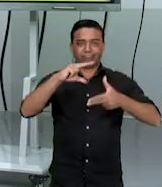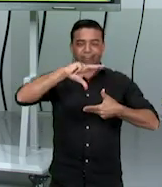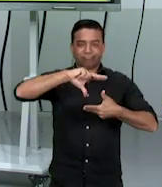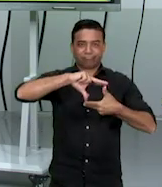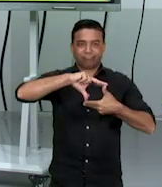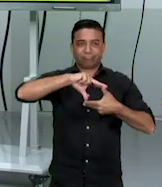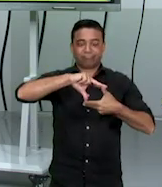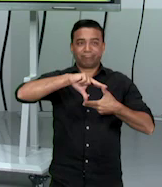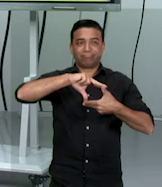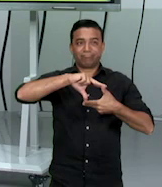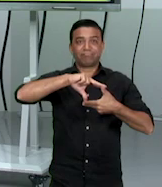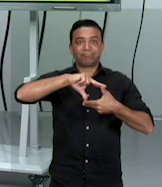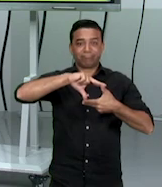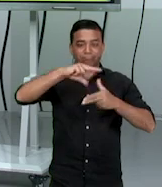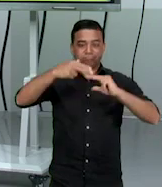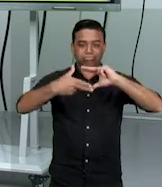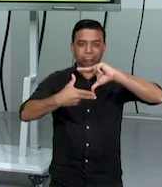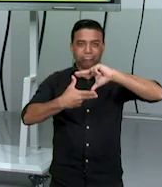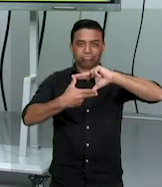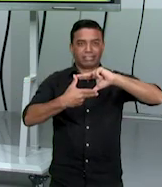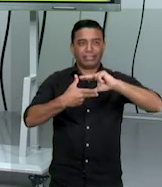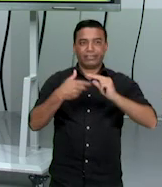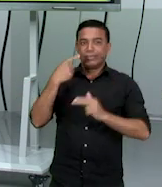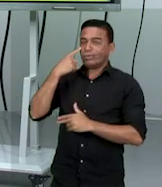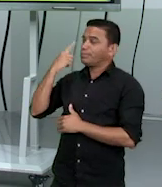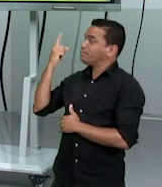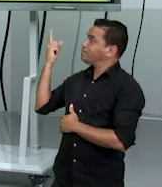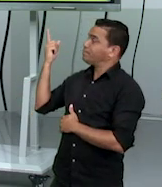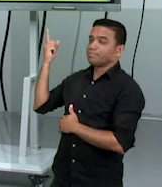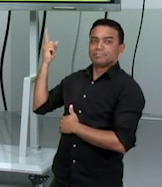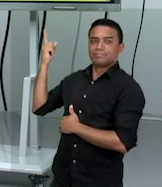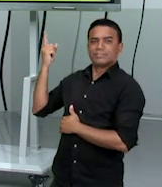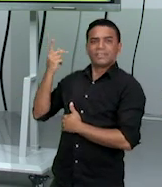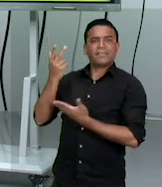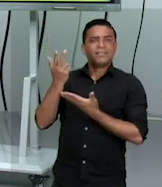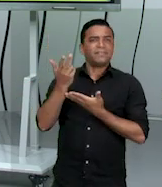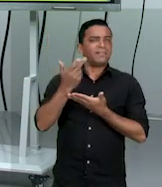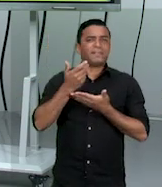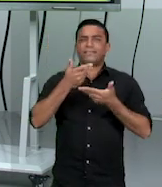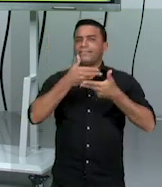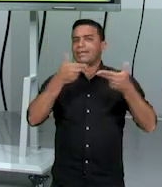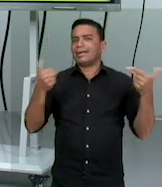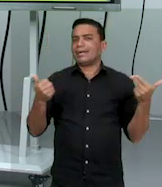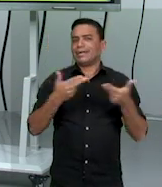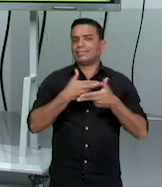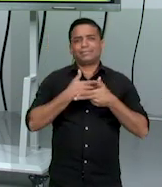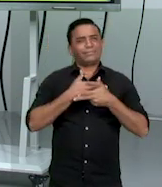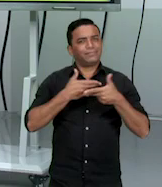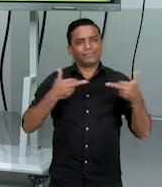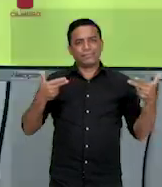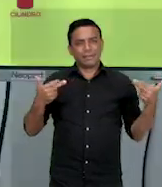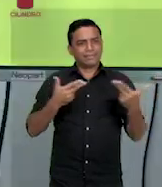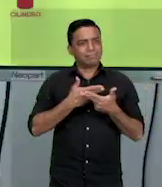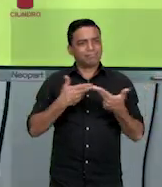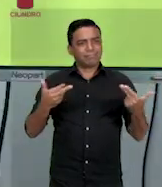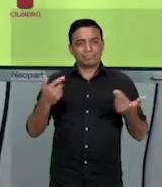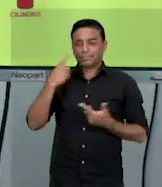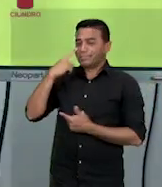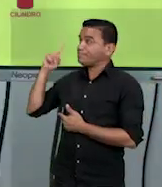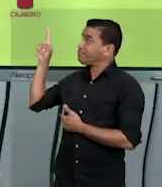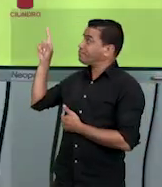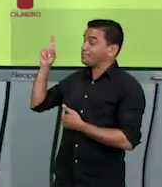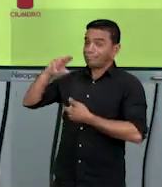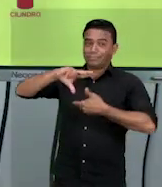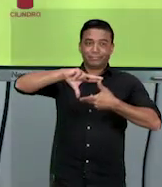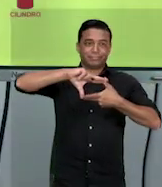temos vários tipos de sólidos geométricos, né, que eu estou mostrando para vocês. Os poliedros